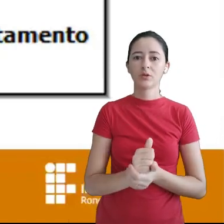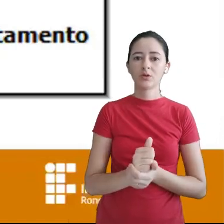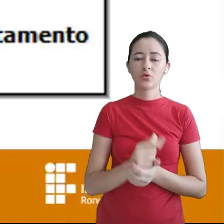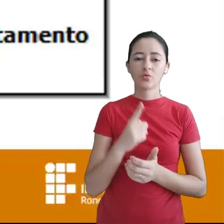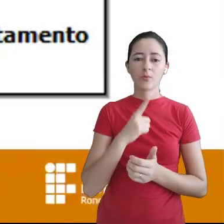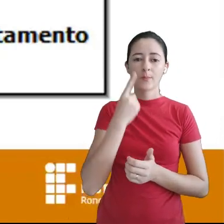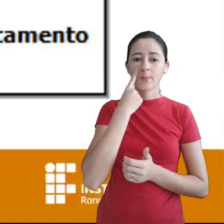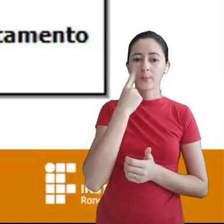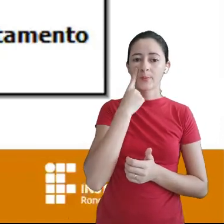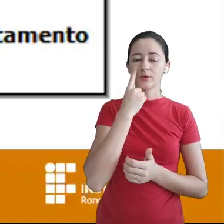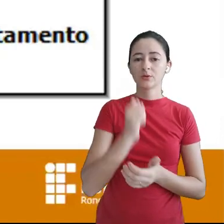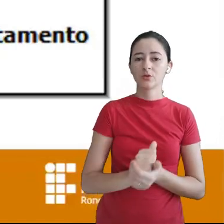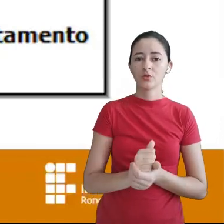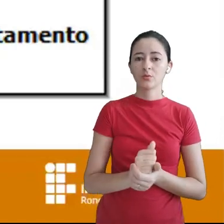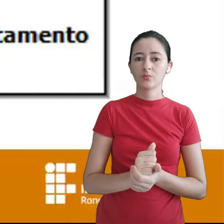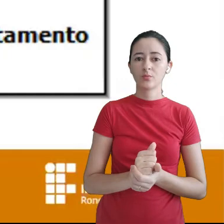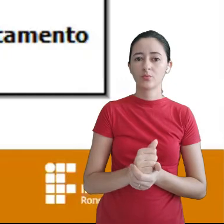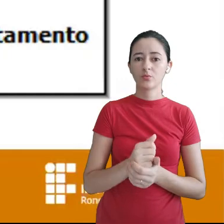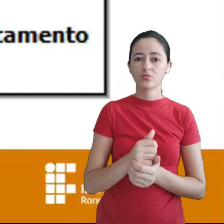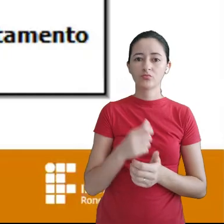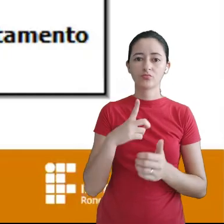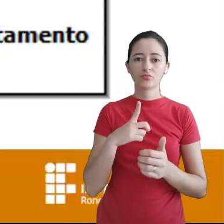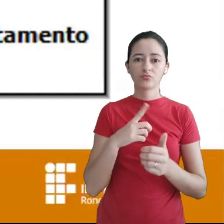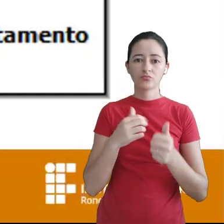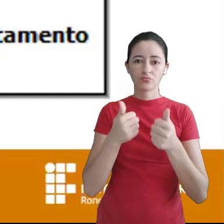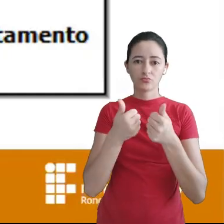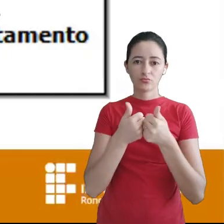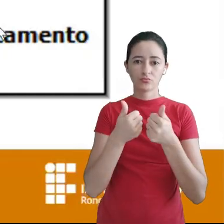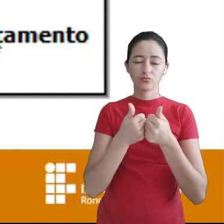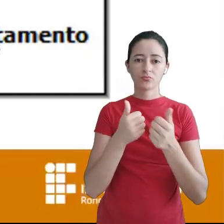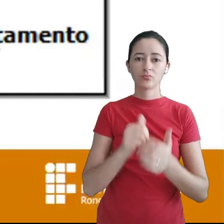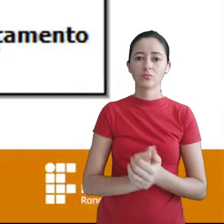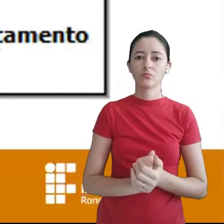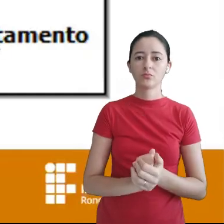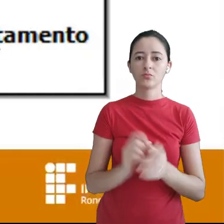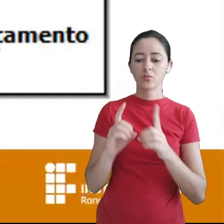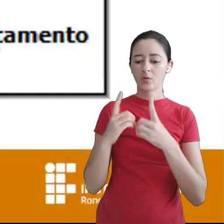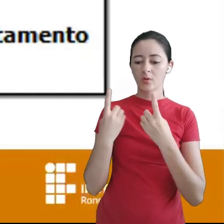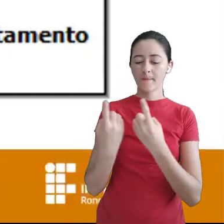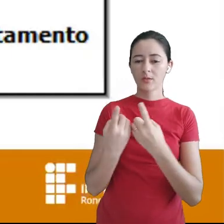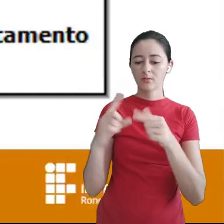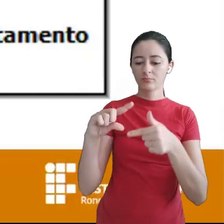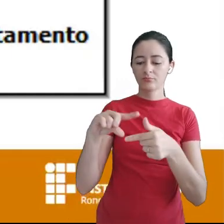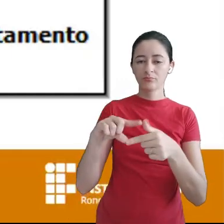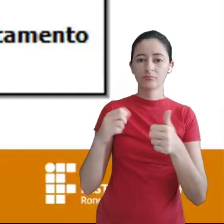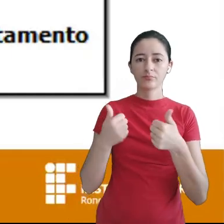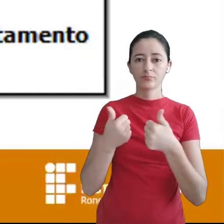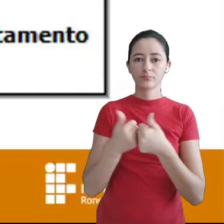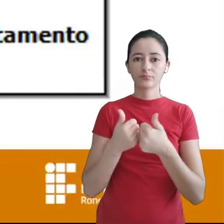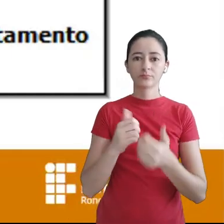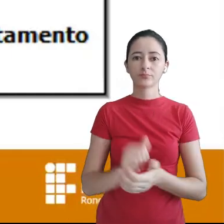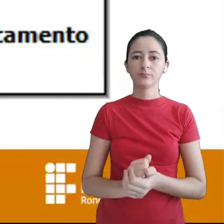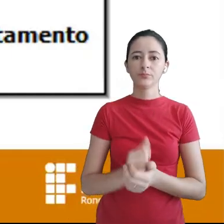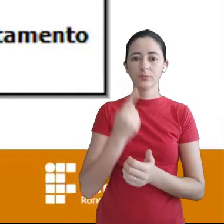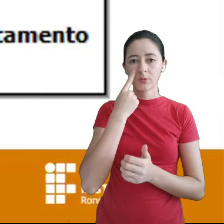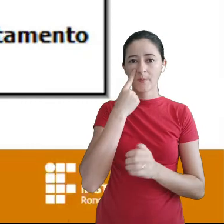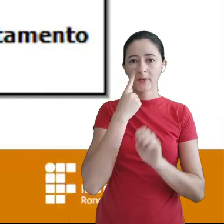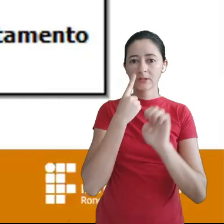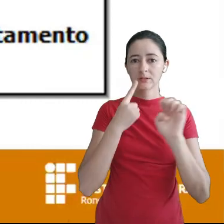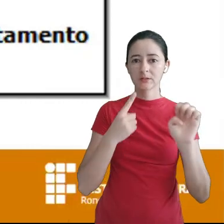Cardinalidade mínima 1. Do ladinho de departamento, eu comecei a leitura em funcionário e coloquei em departamento. Tá bom?